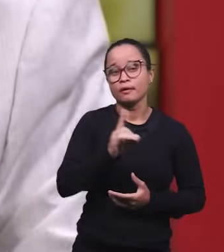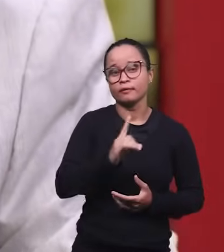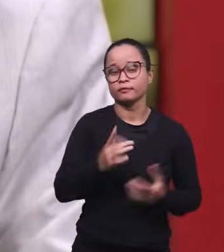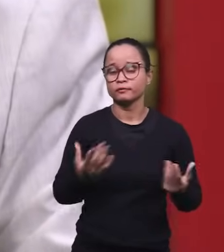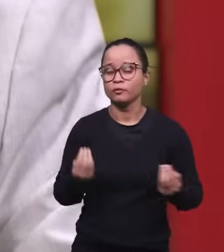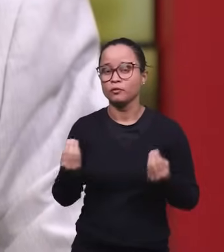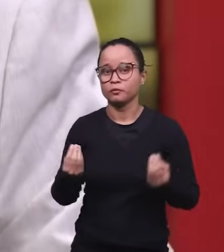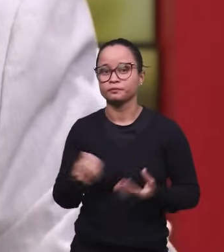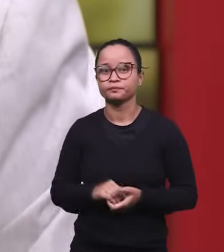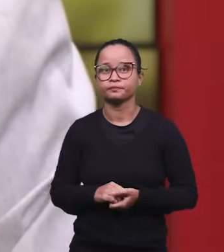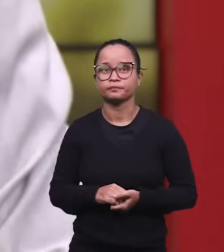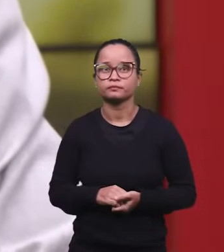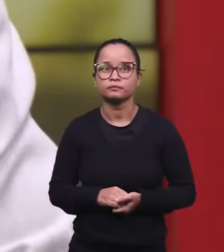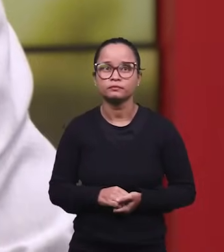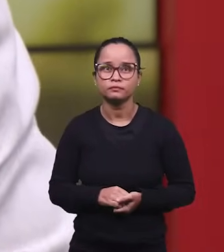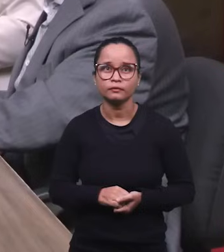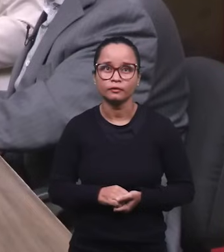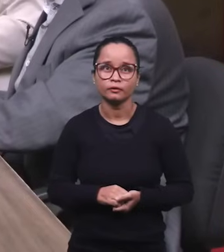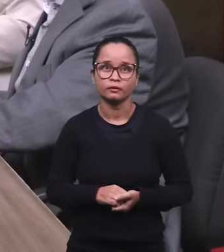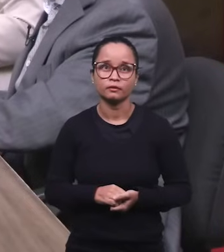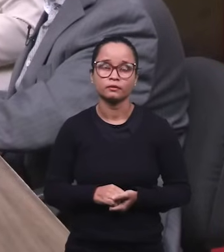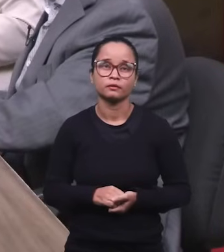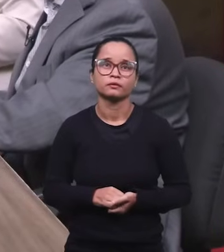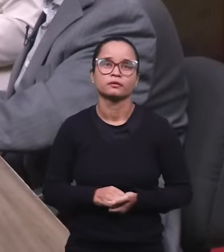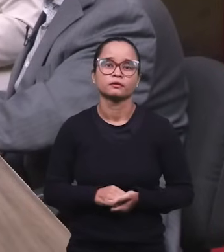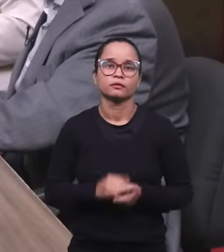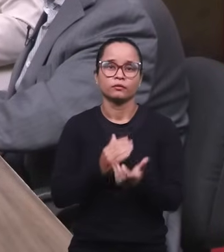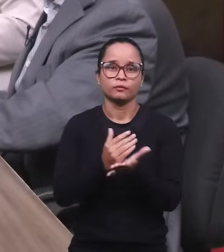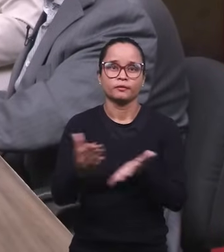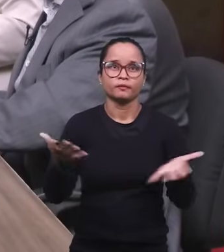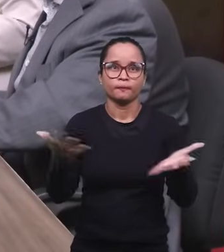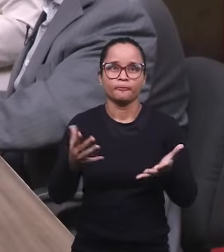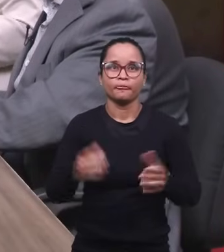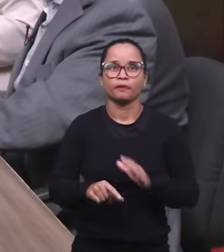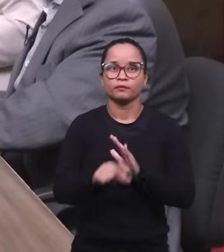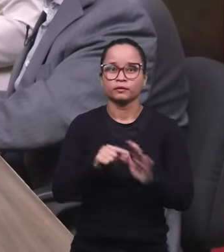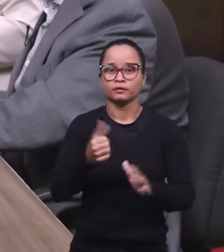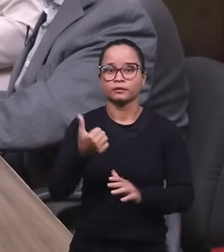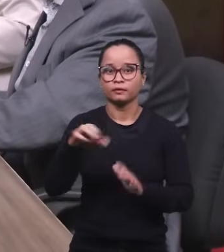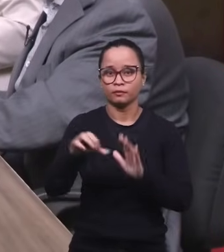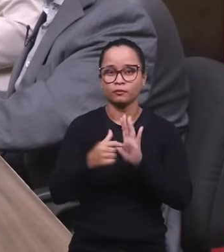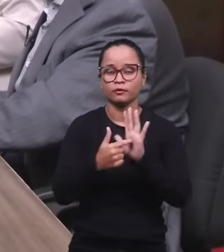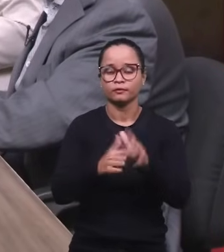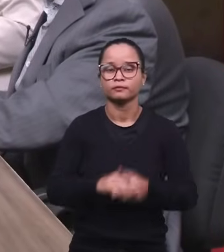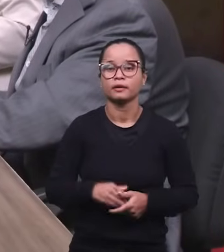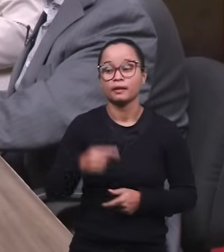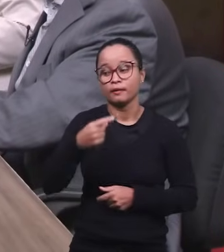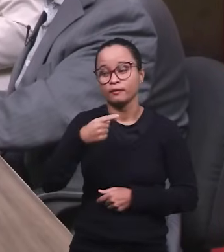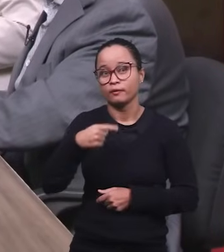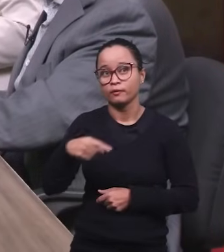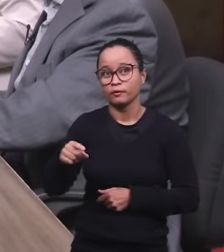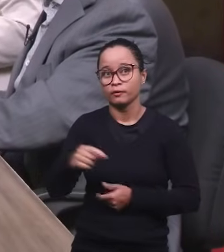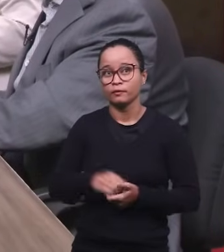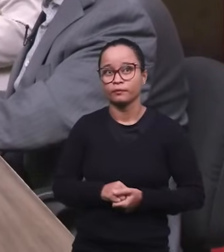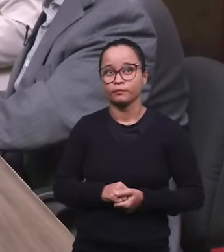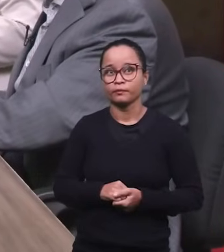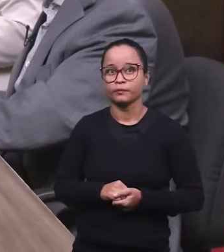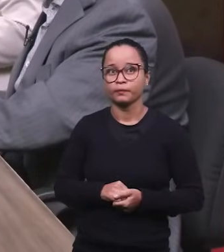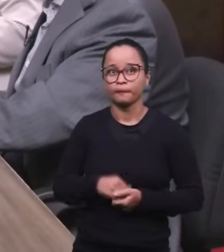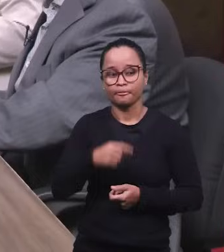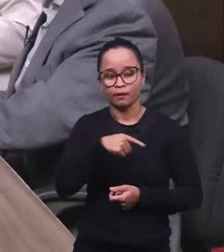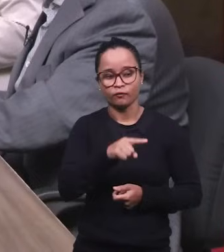nós podemos fazer essa aplicação? Então, um ponto que eu vou iniciar, né, lá no versículo 19 diz o seguinte, ela